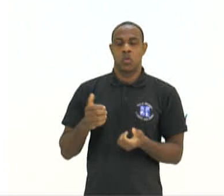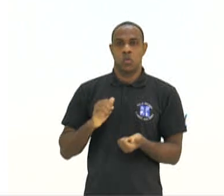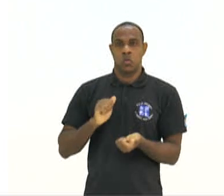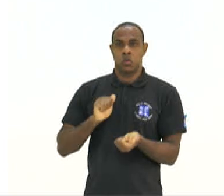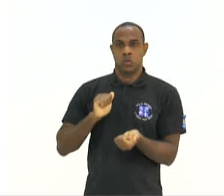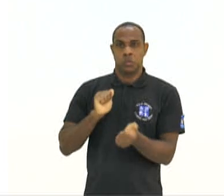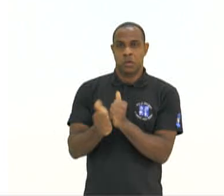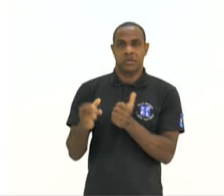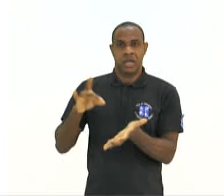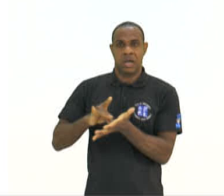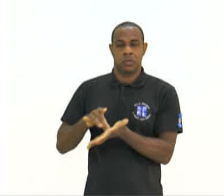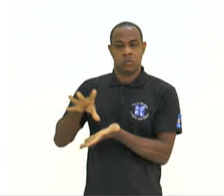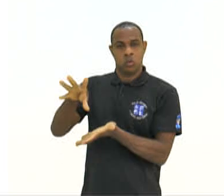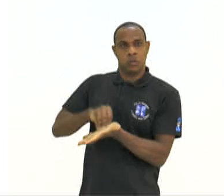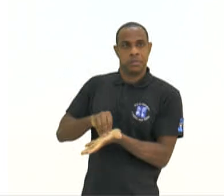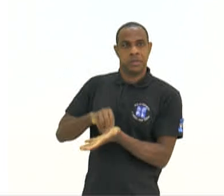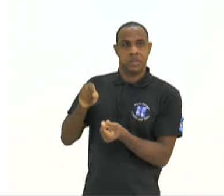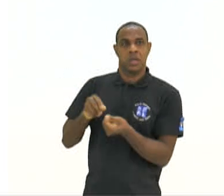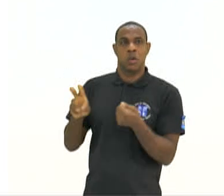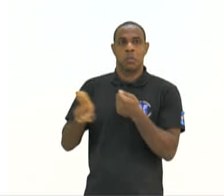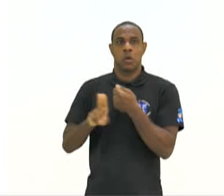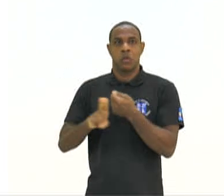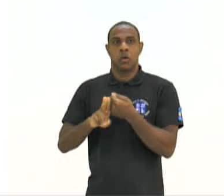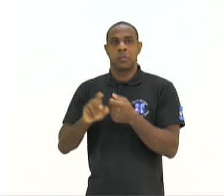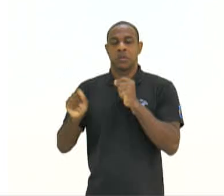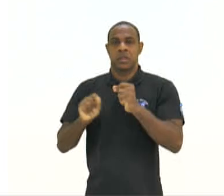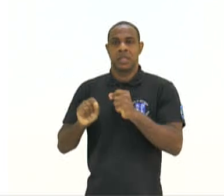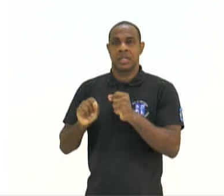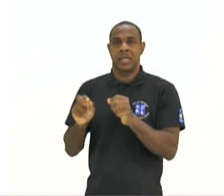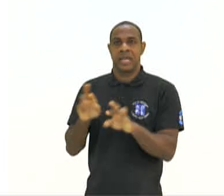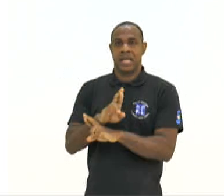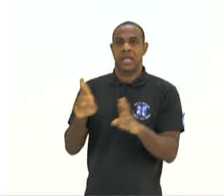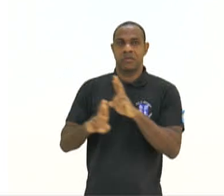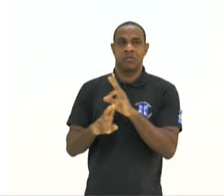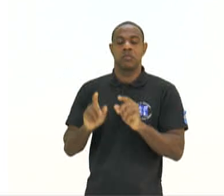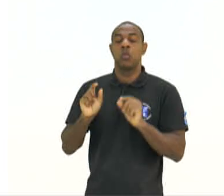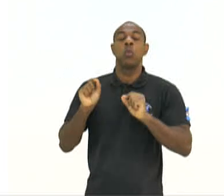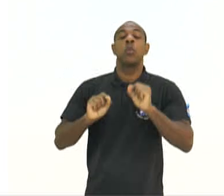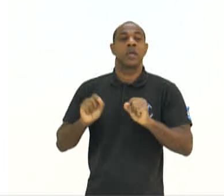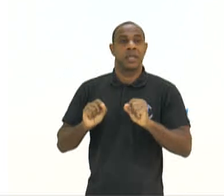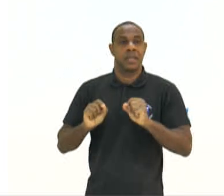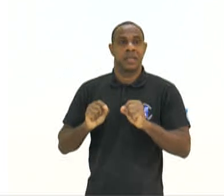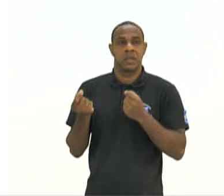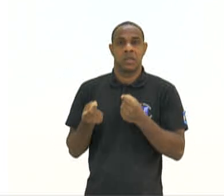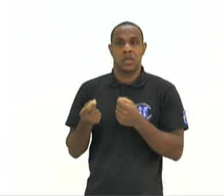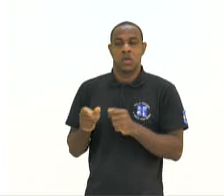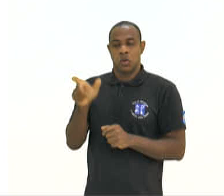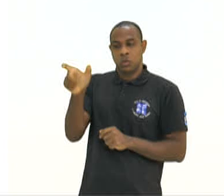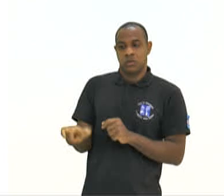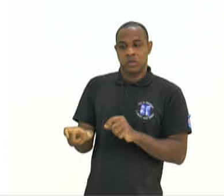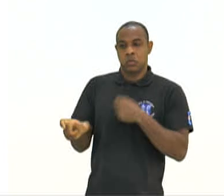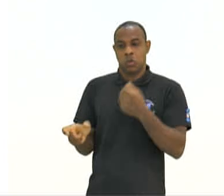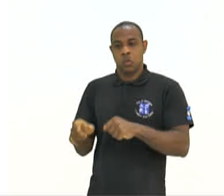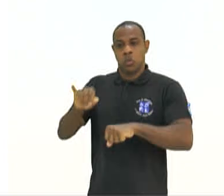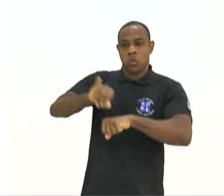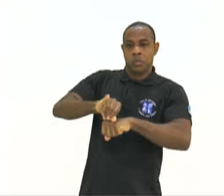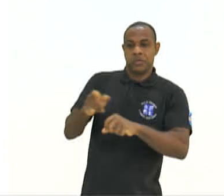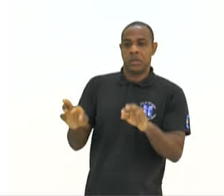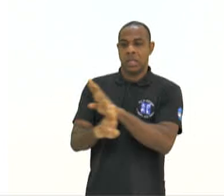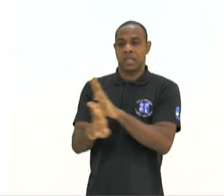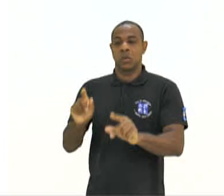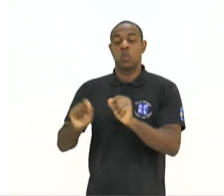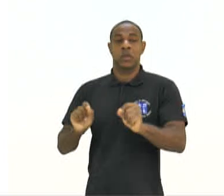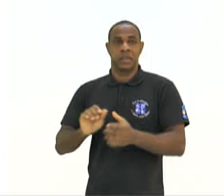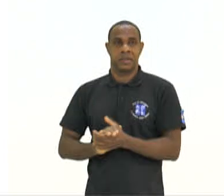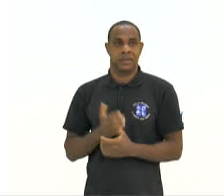imitam, o pronome relativo vai fazer alusão a quê? Sujeito ou objeto? In the sentence, a real game of tennis which